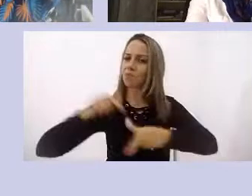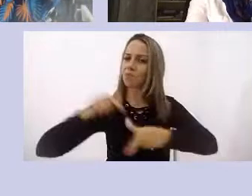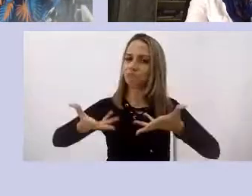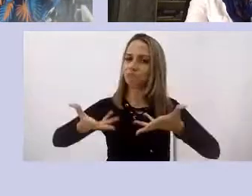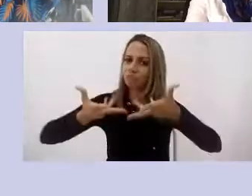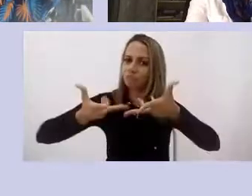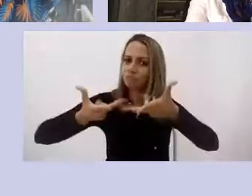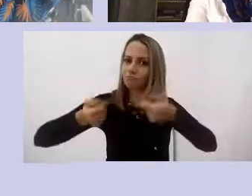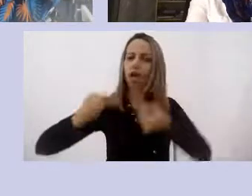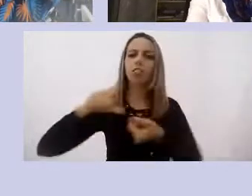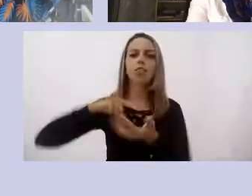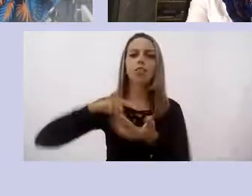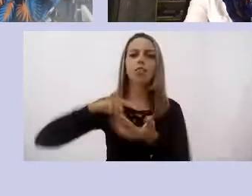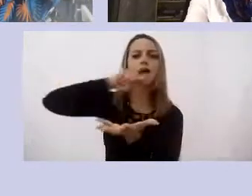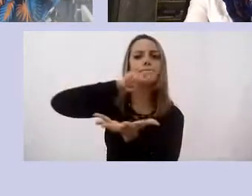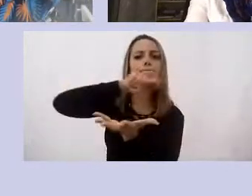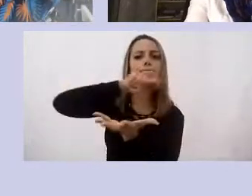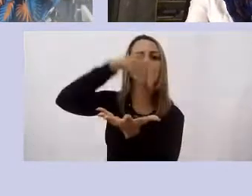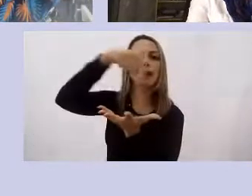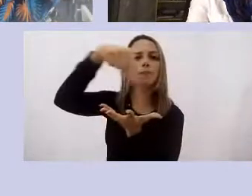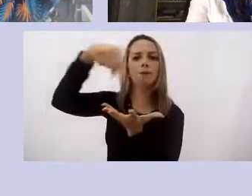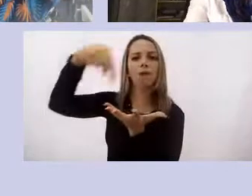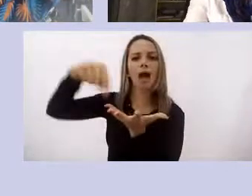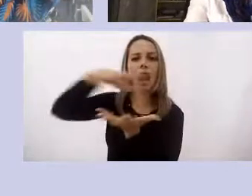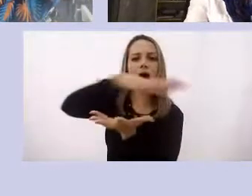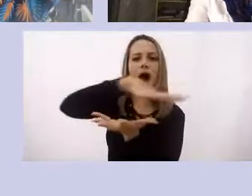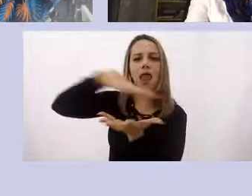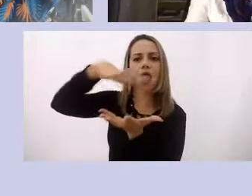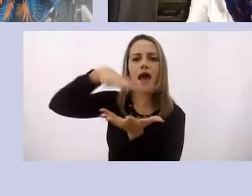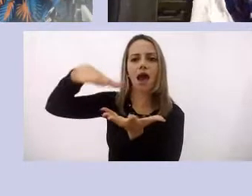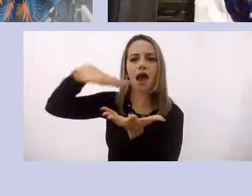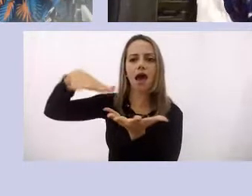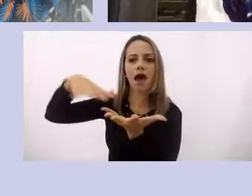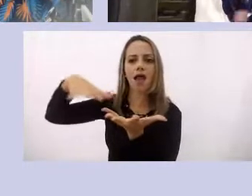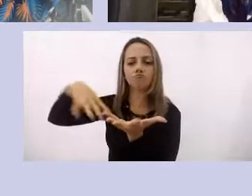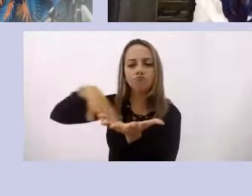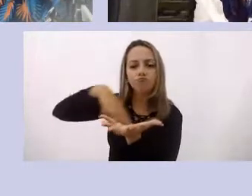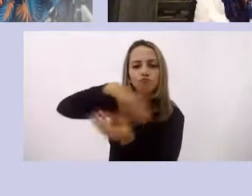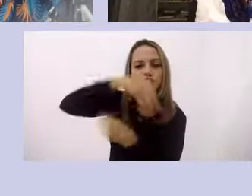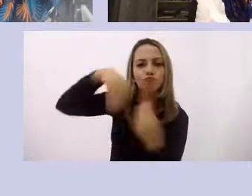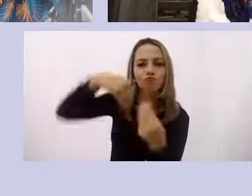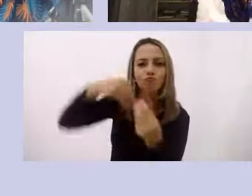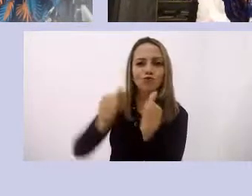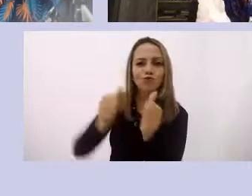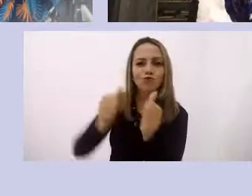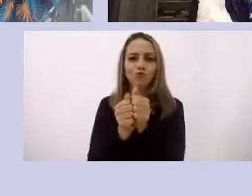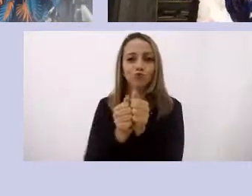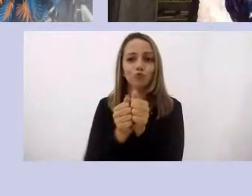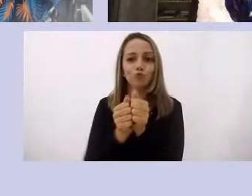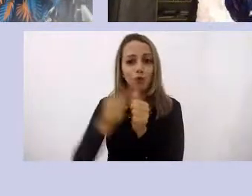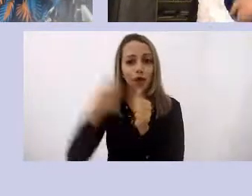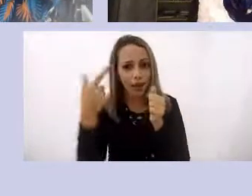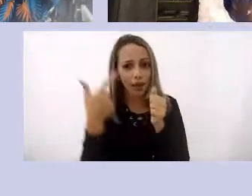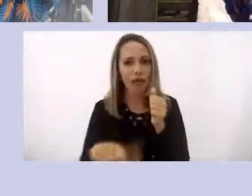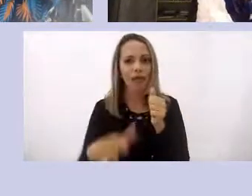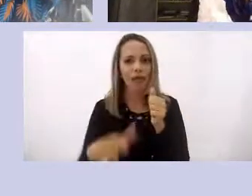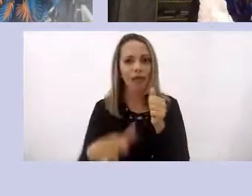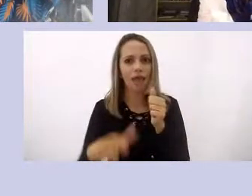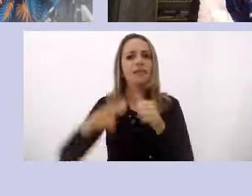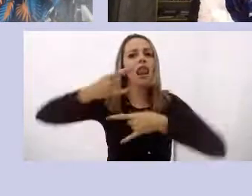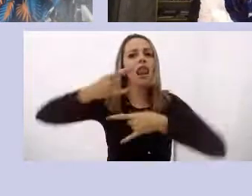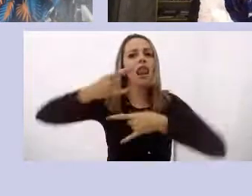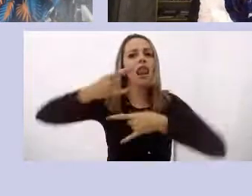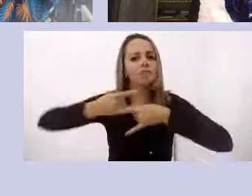de várias áreas, tá? E eu parabenizo a todos. É importante